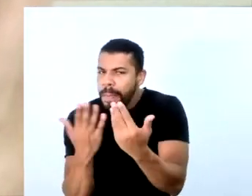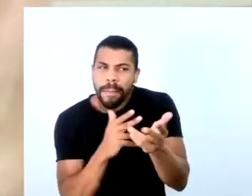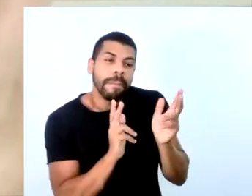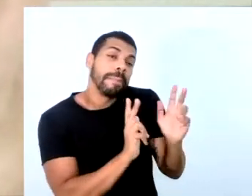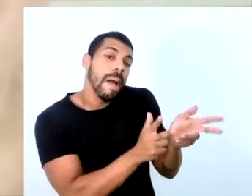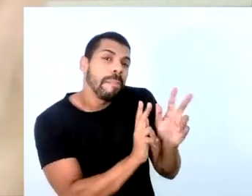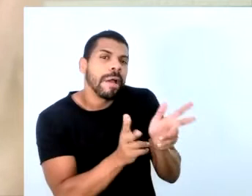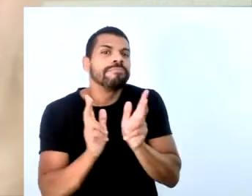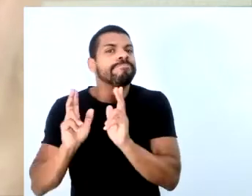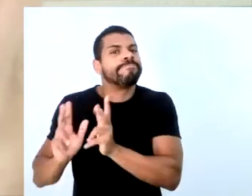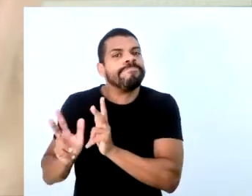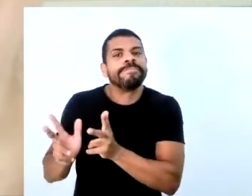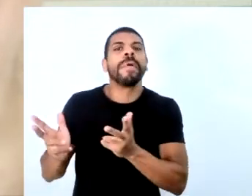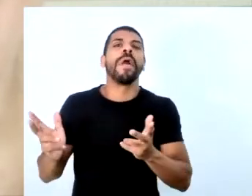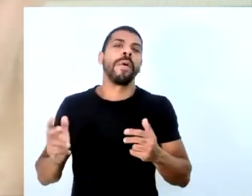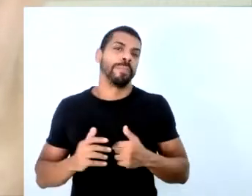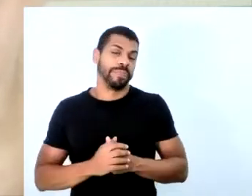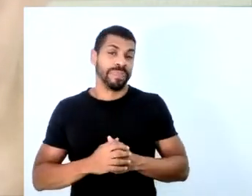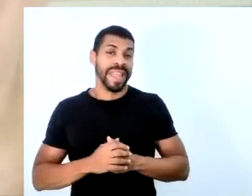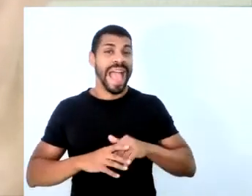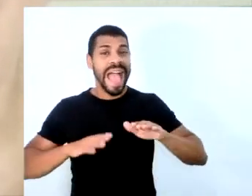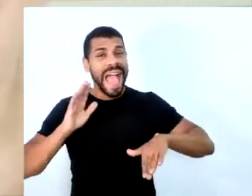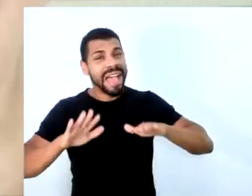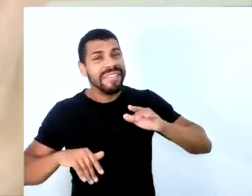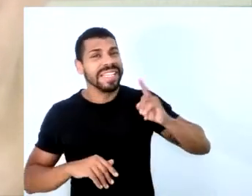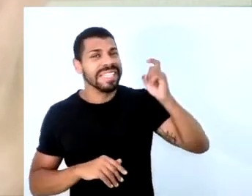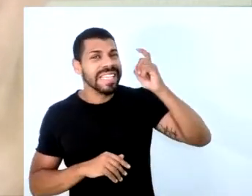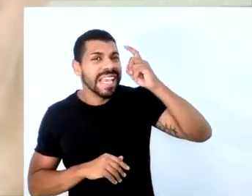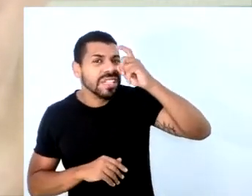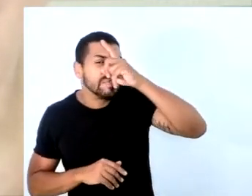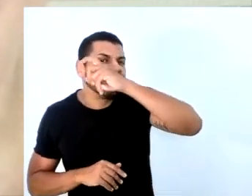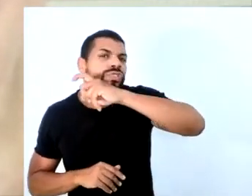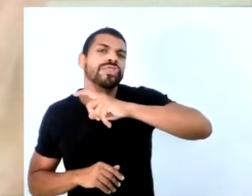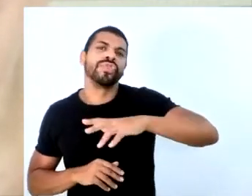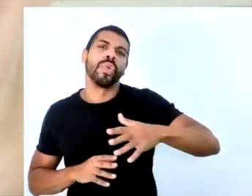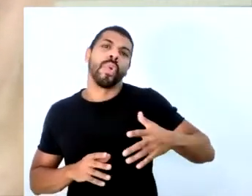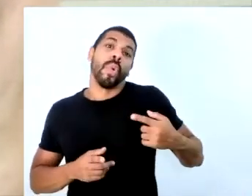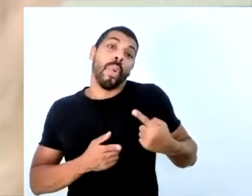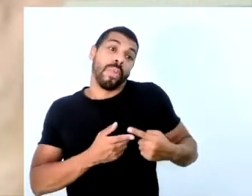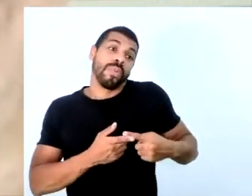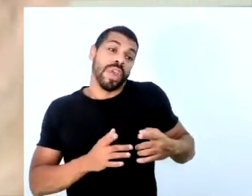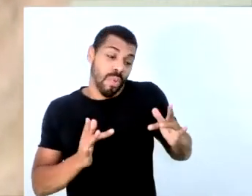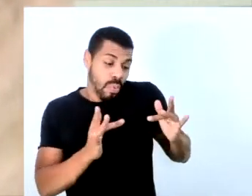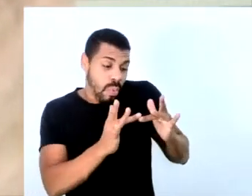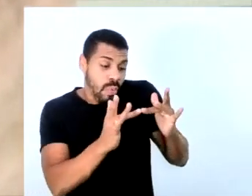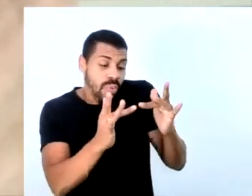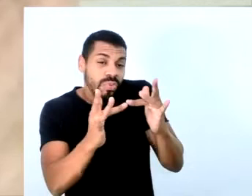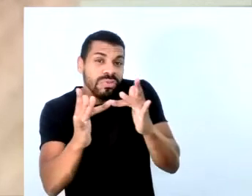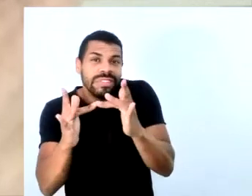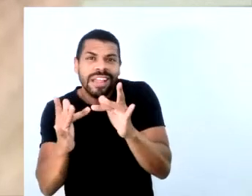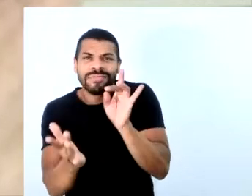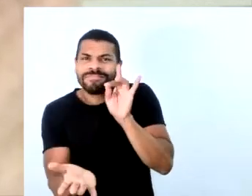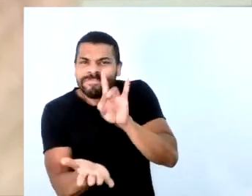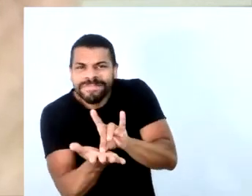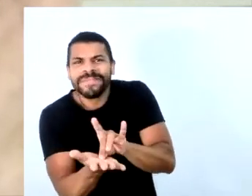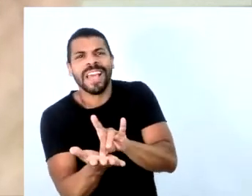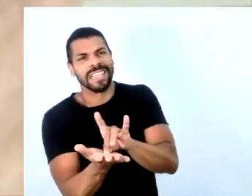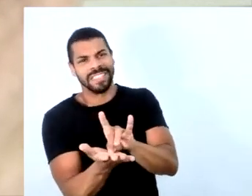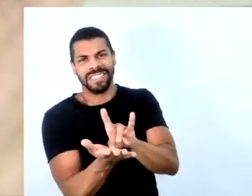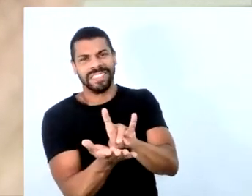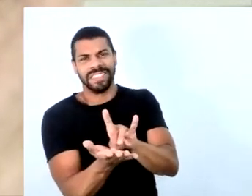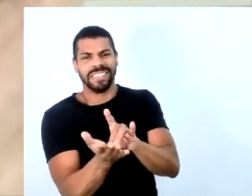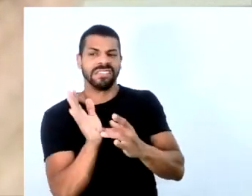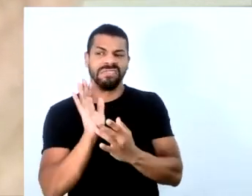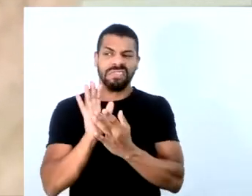arquivo, vamos... Aí eu converso com a produção, que é uma conversa... Porque às vezes é difícil, mas por isso que eu